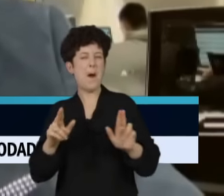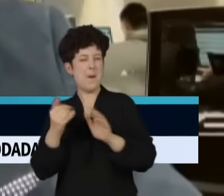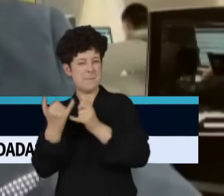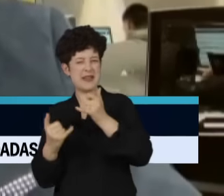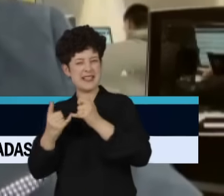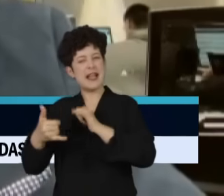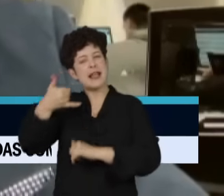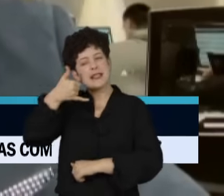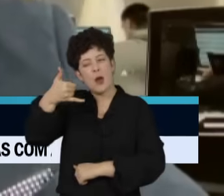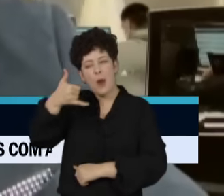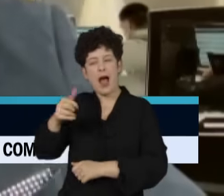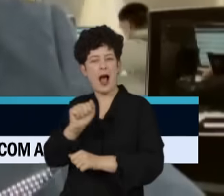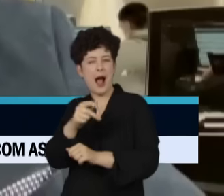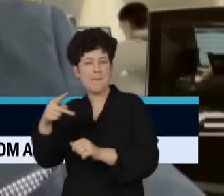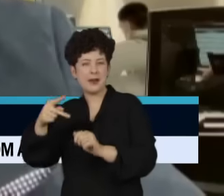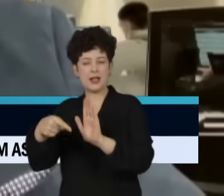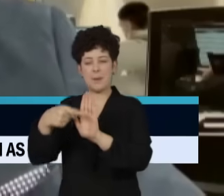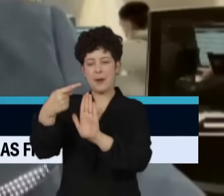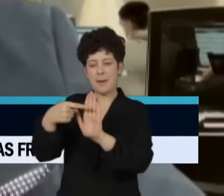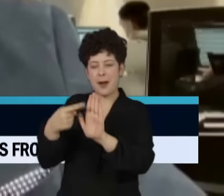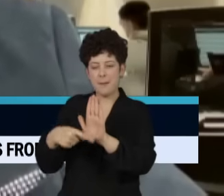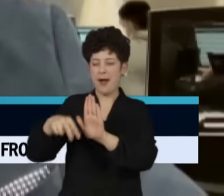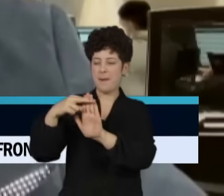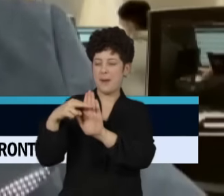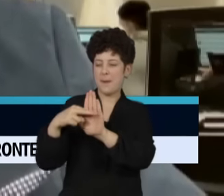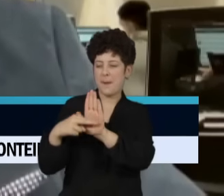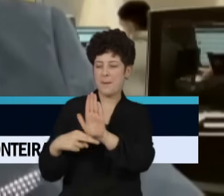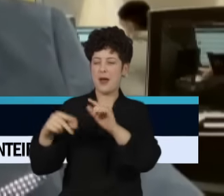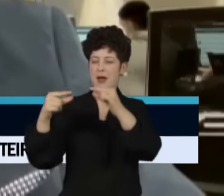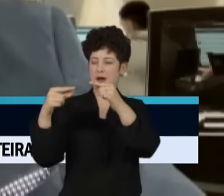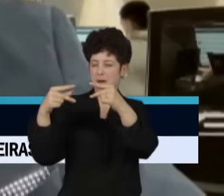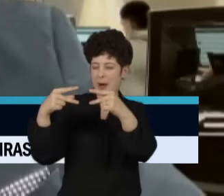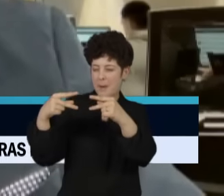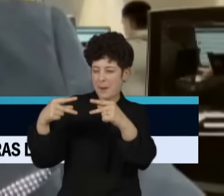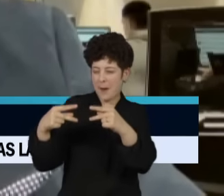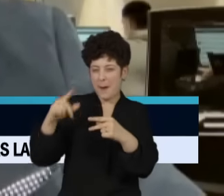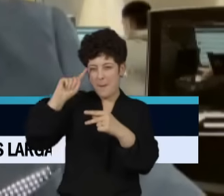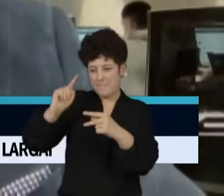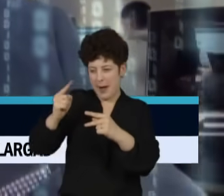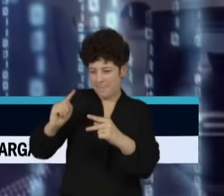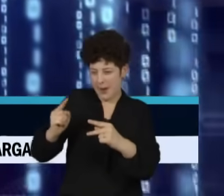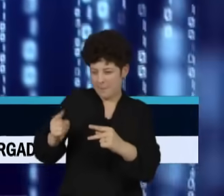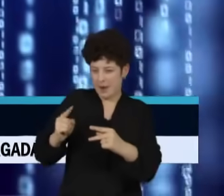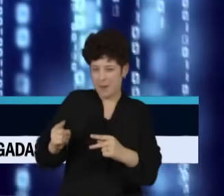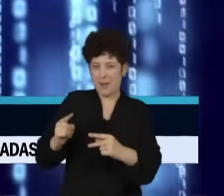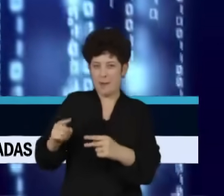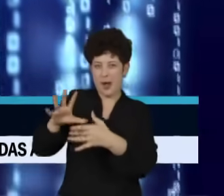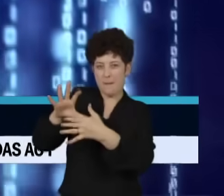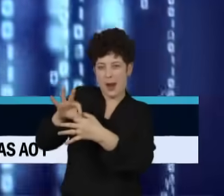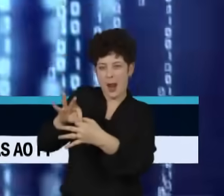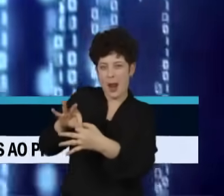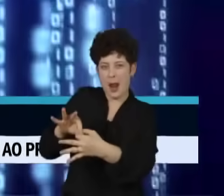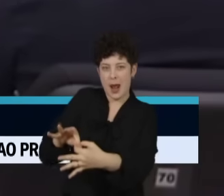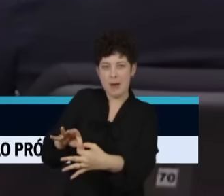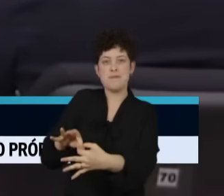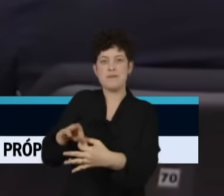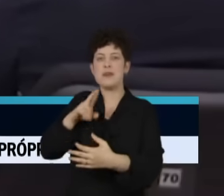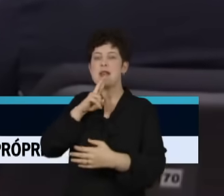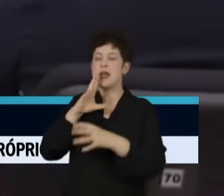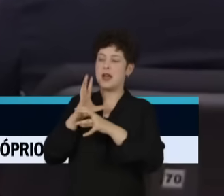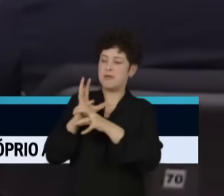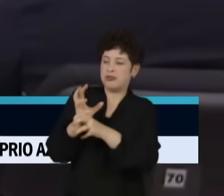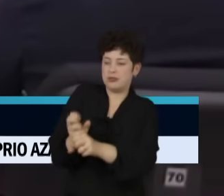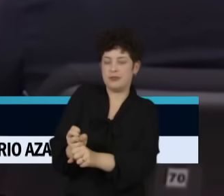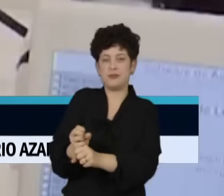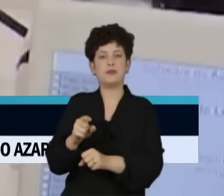computador, um aplicativo de celular, é um conjunto de linhas, de instruções que vão executar esse programa final. Para